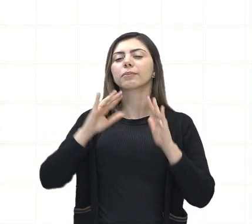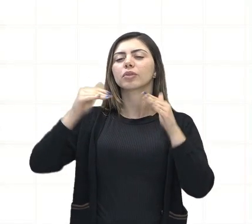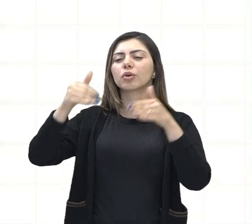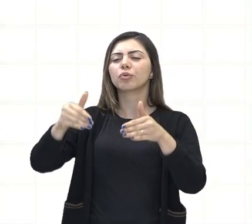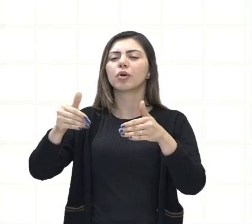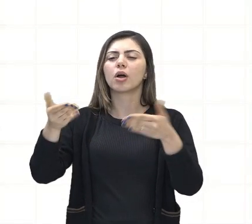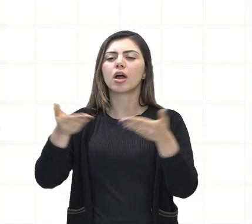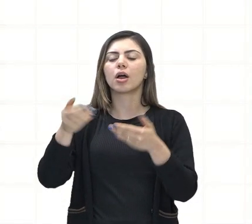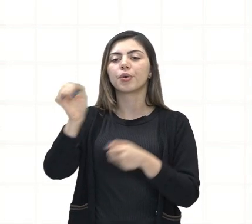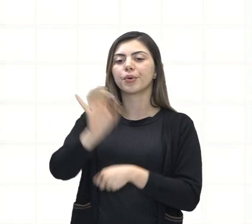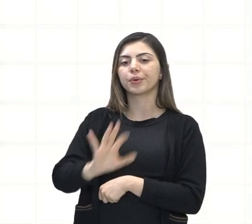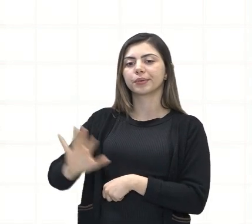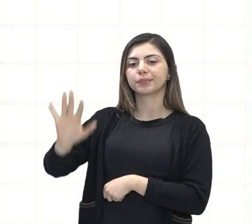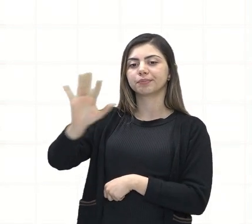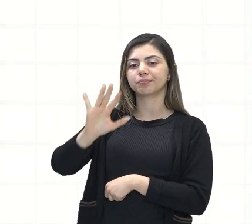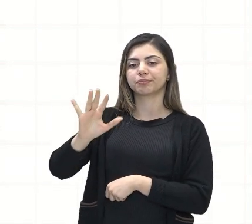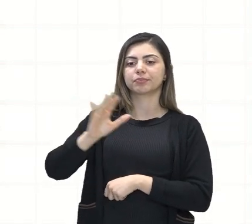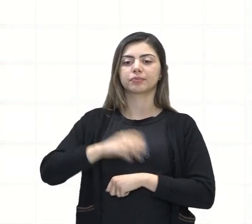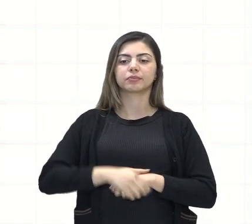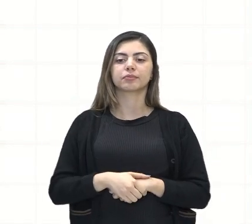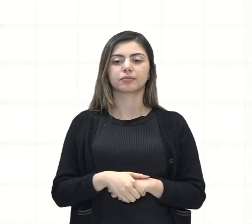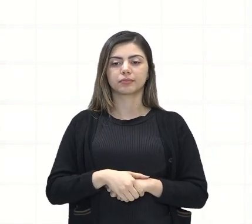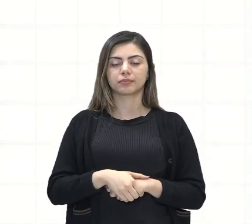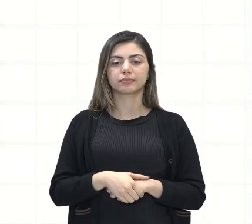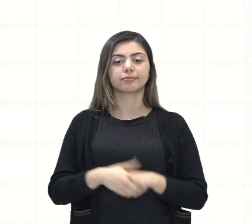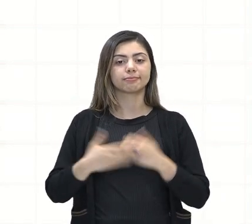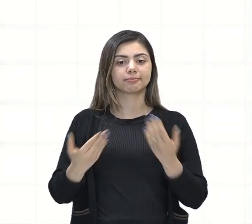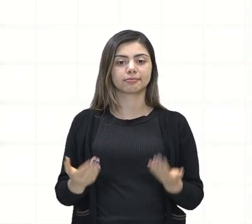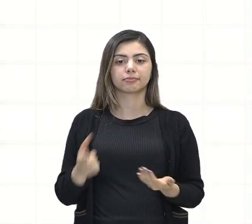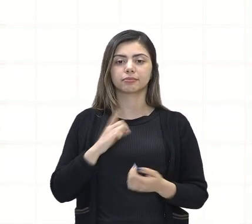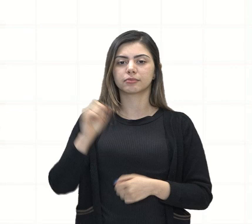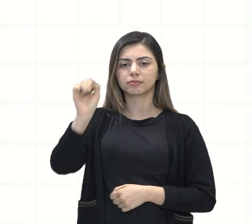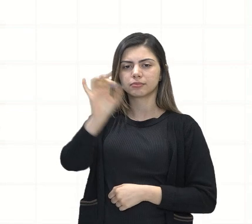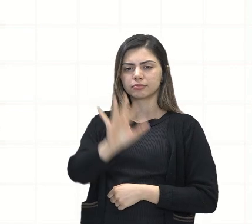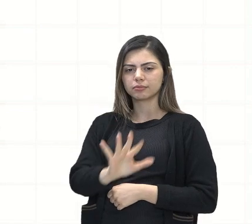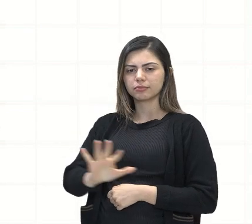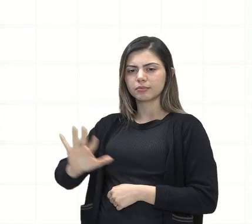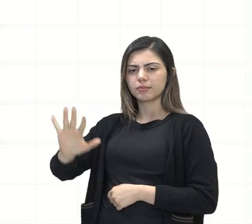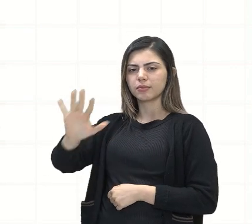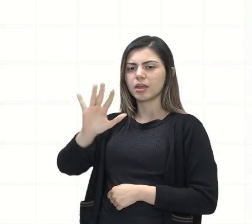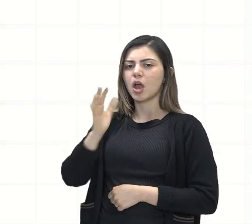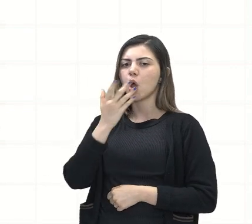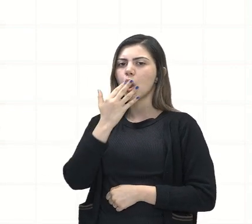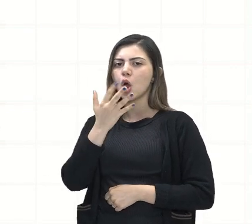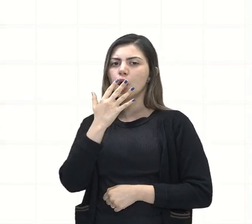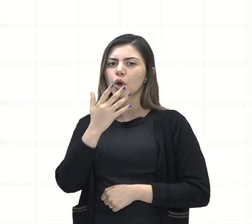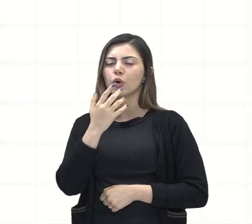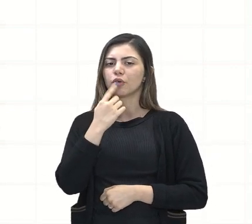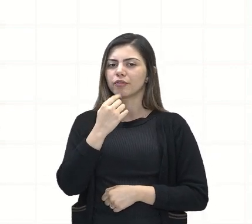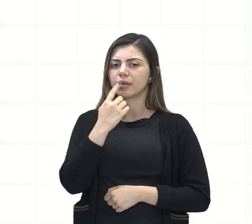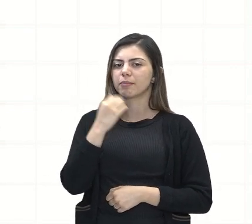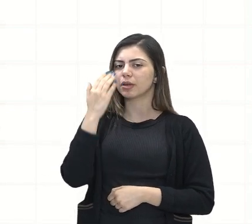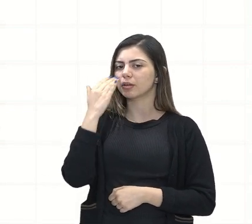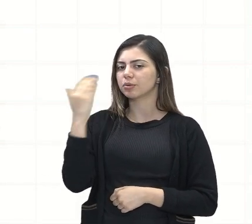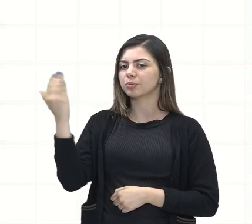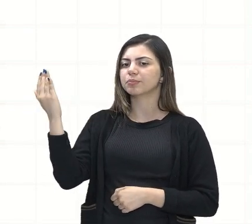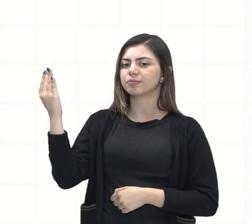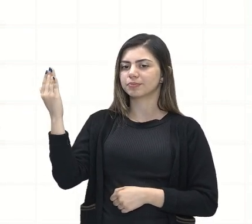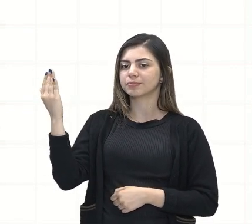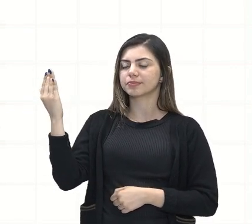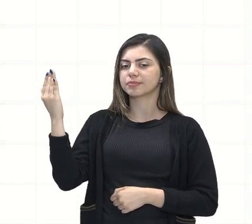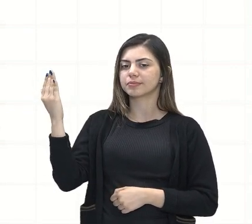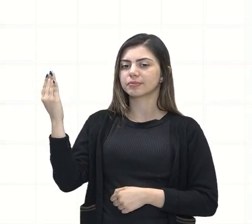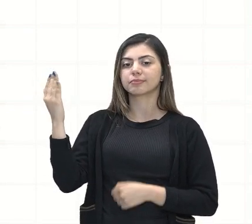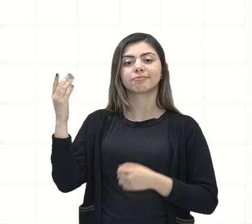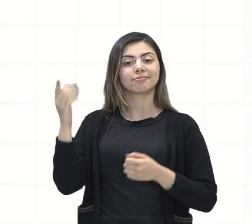nesse mapa, eu vou circular aqui junto com vocês. Toda essa área que está aqui, que eu estou passando com vocês aqui em vermelho, elas